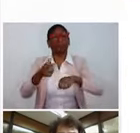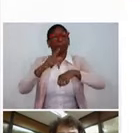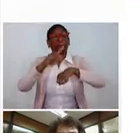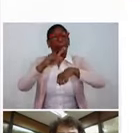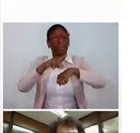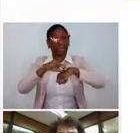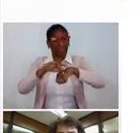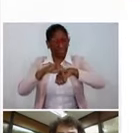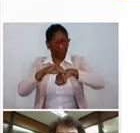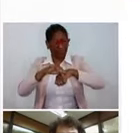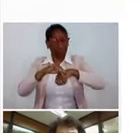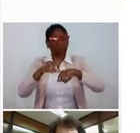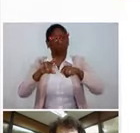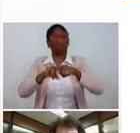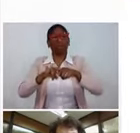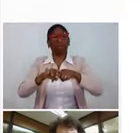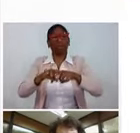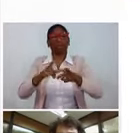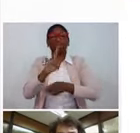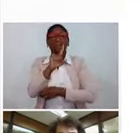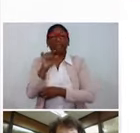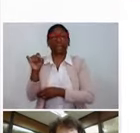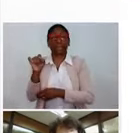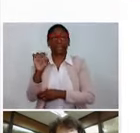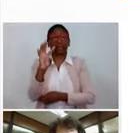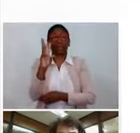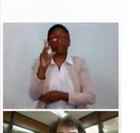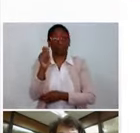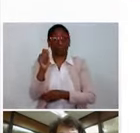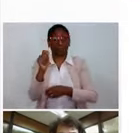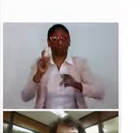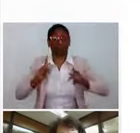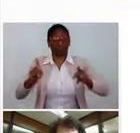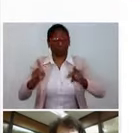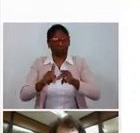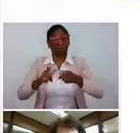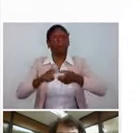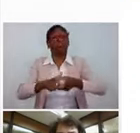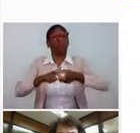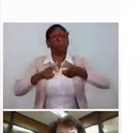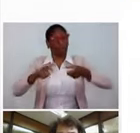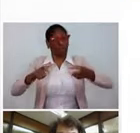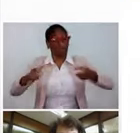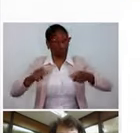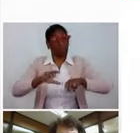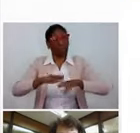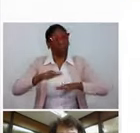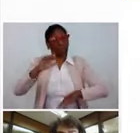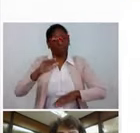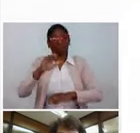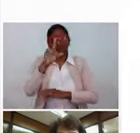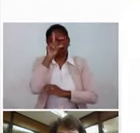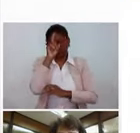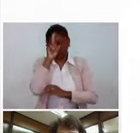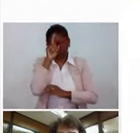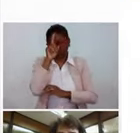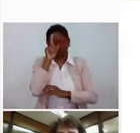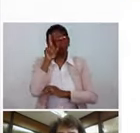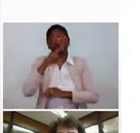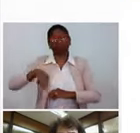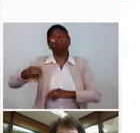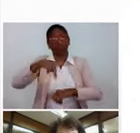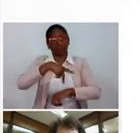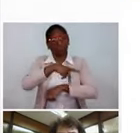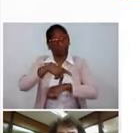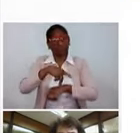de habitantes. Né? Também há um aumento do número de pacientes internados como proporção da população nesses países.